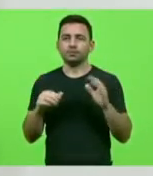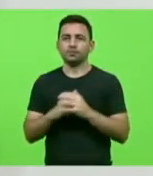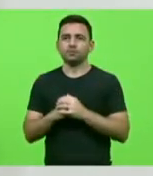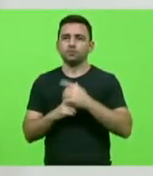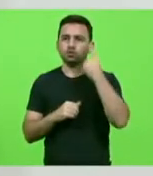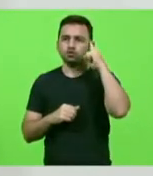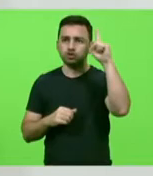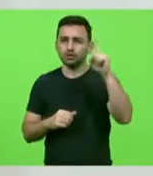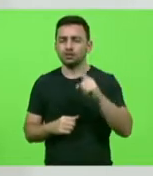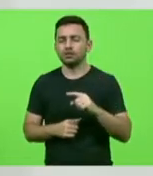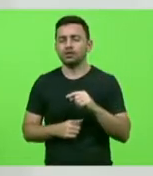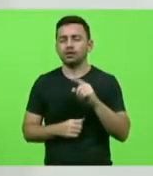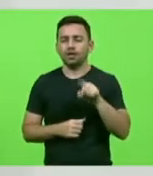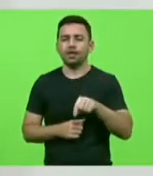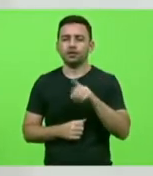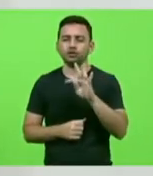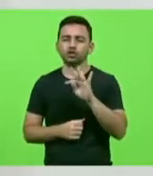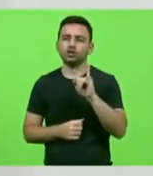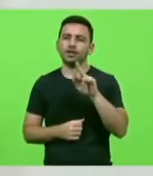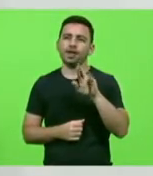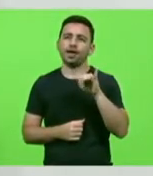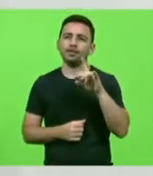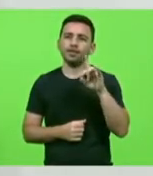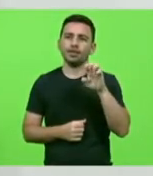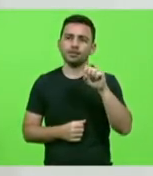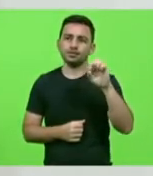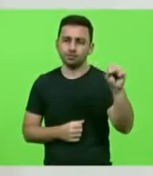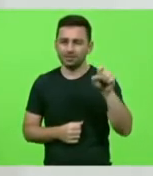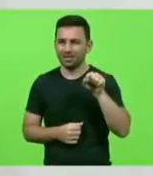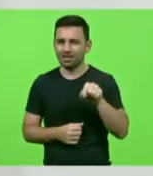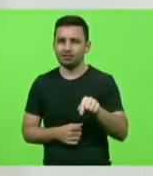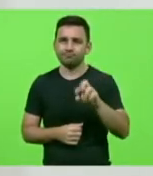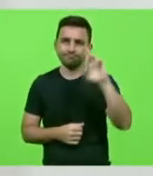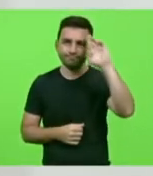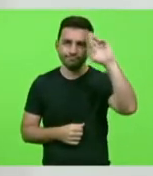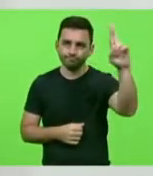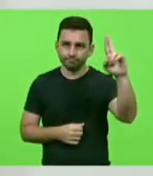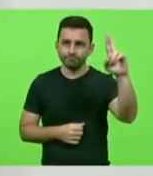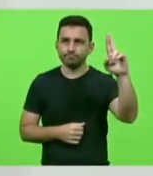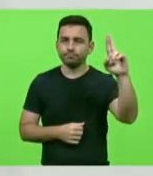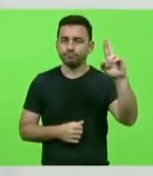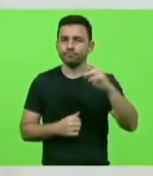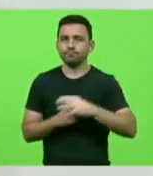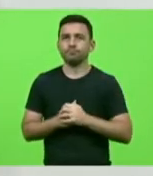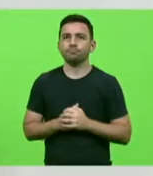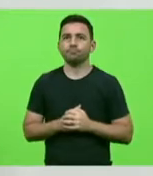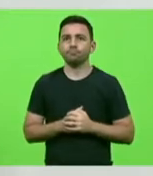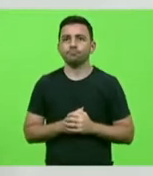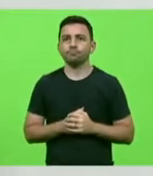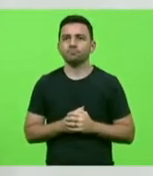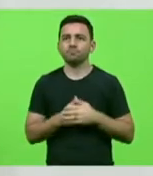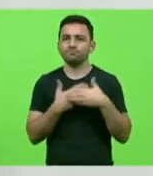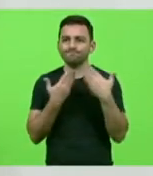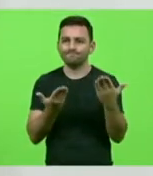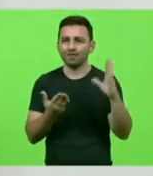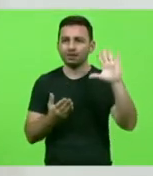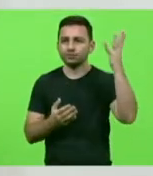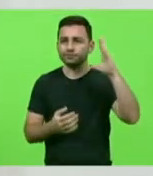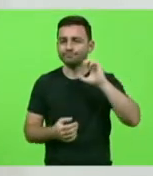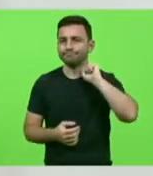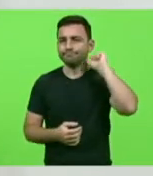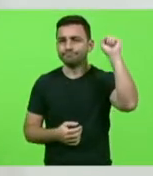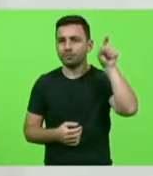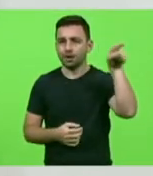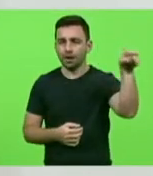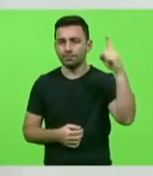Dia de Tiradentes, o nosso patrono, que foi enforcado em Minas